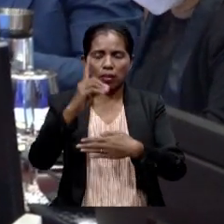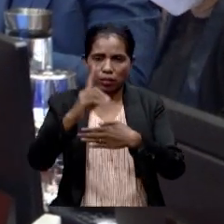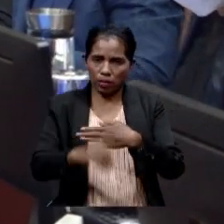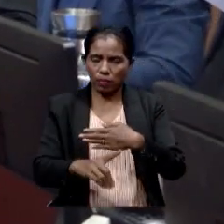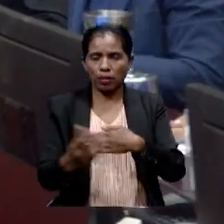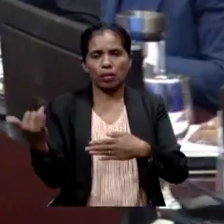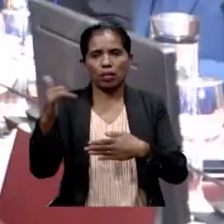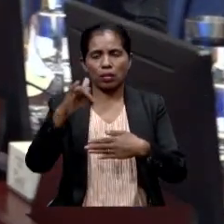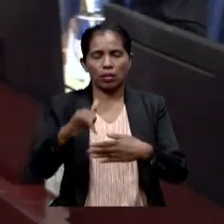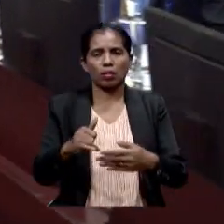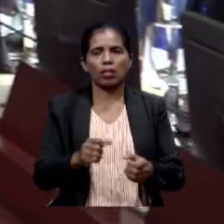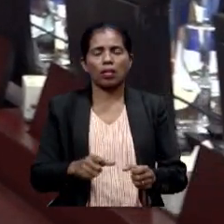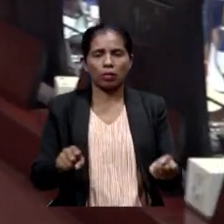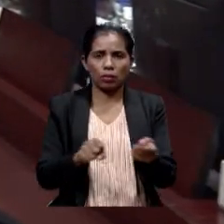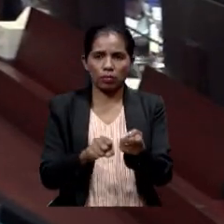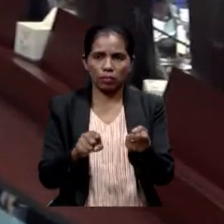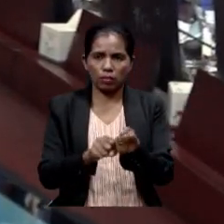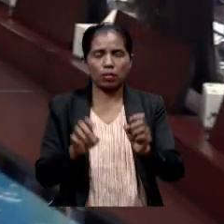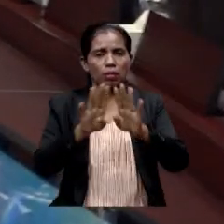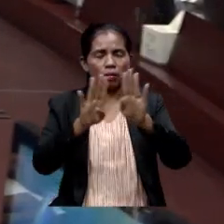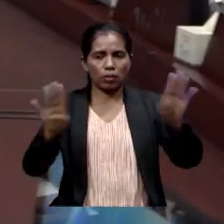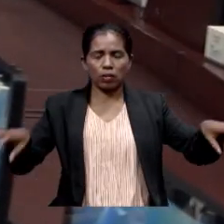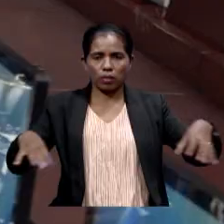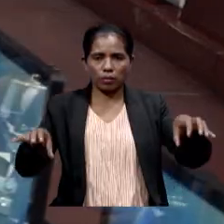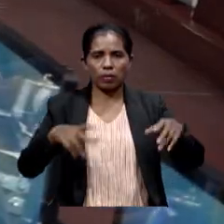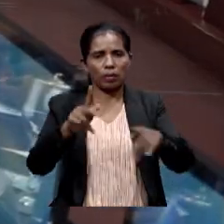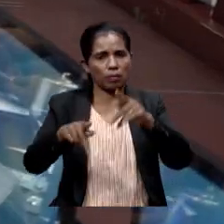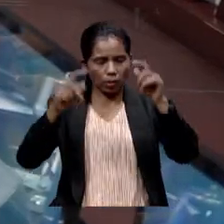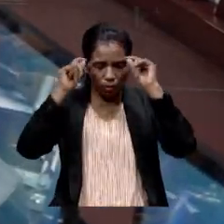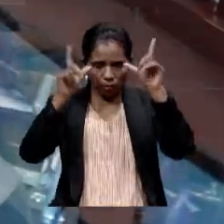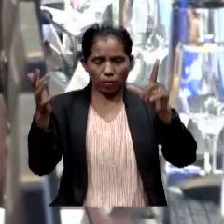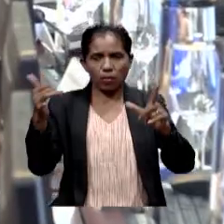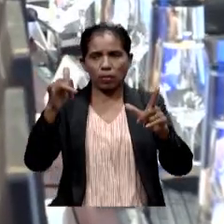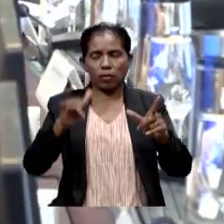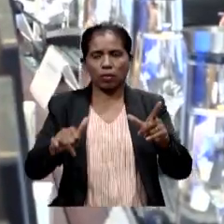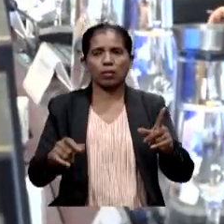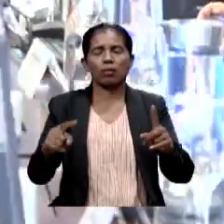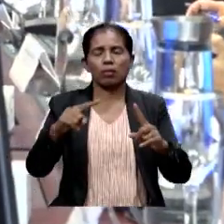desenvolvimento, nebe atu contribui lo que campo trabalho ba Timoroan atinge